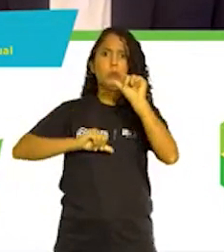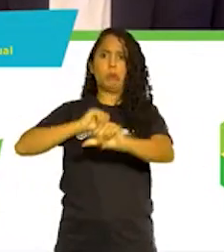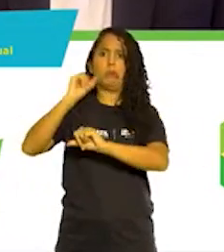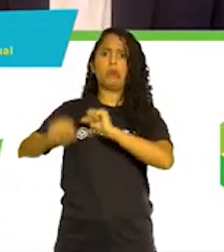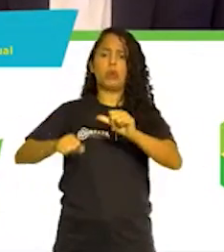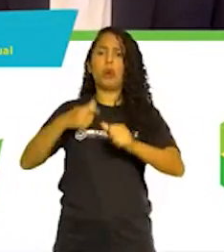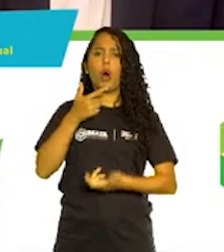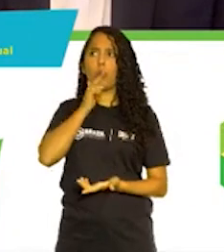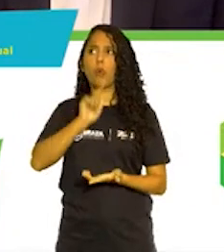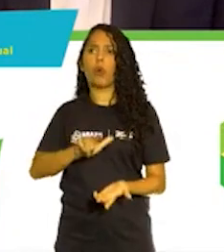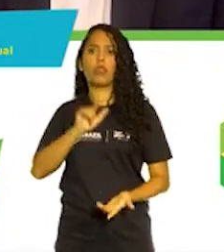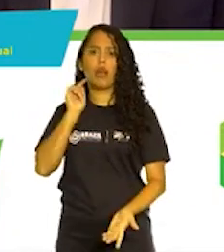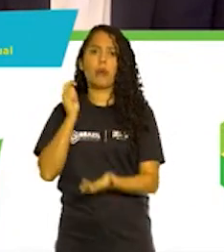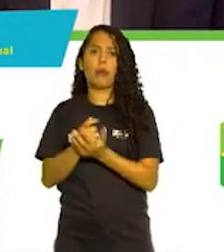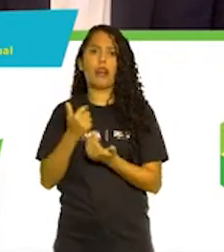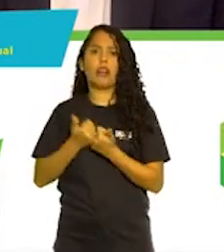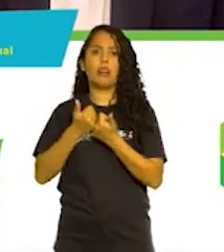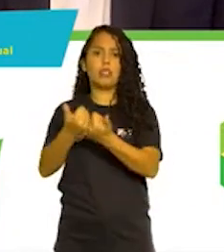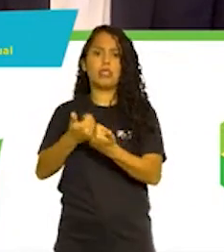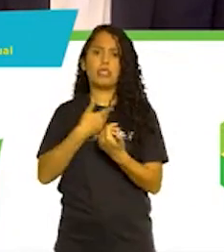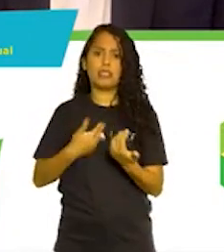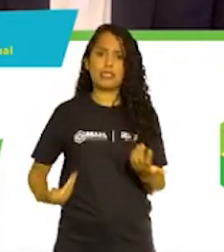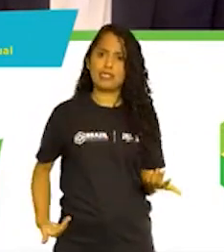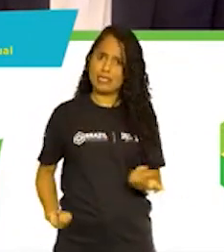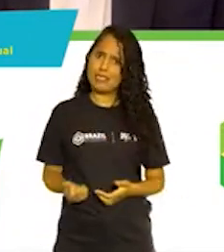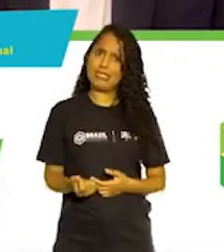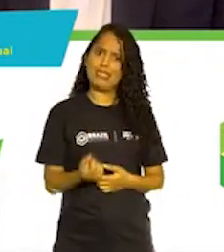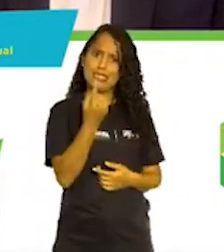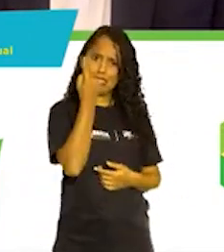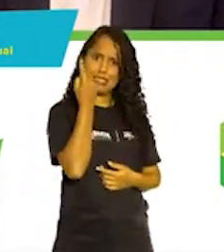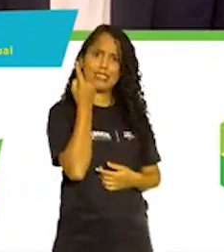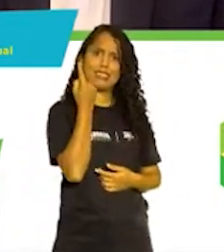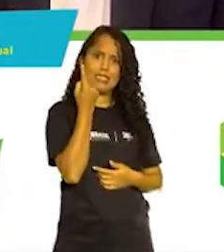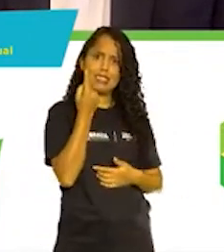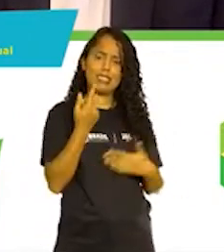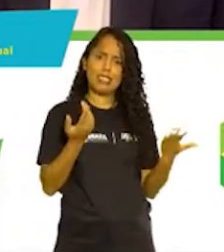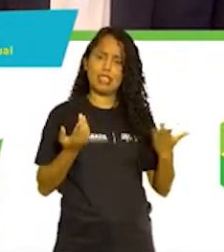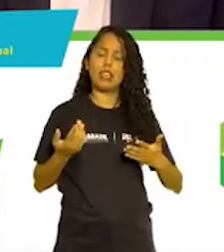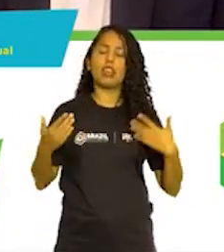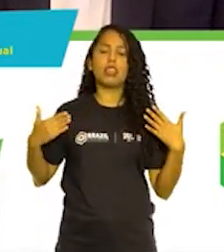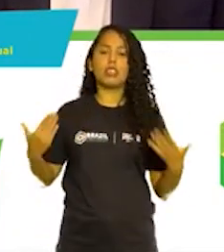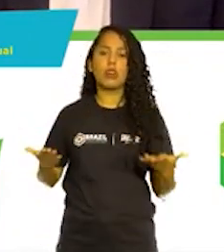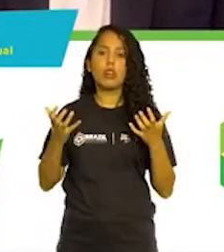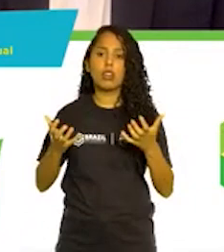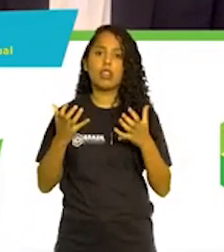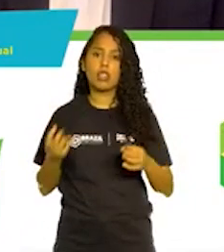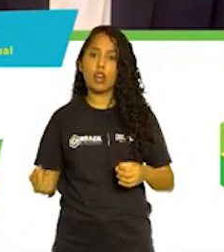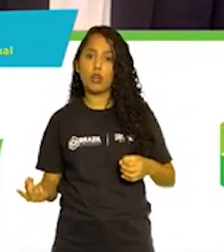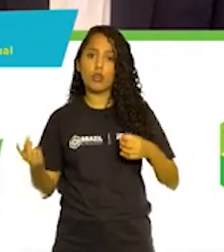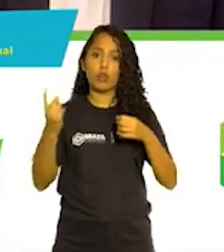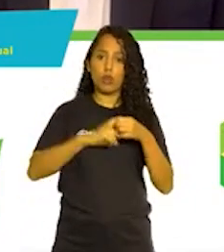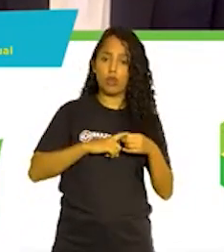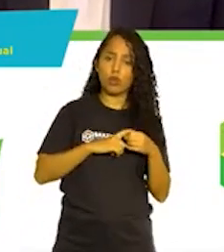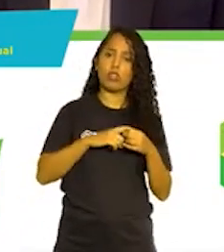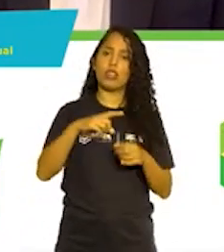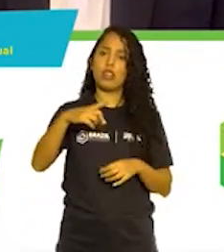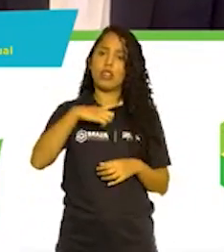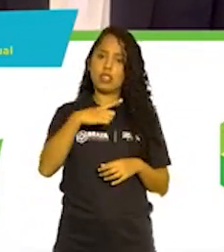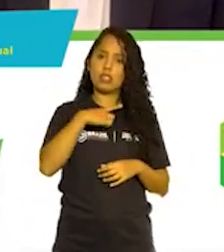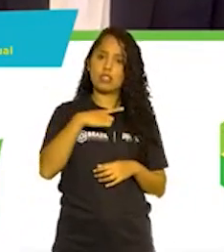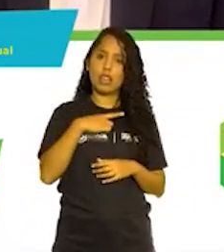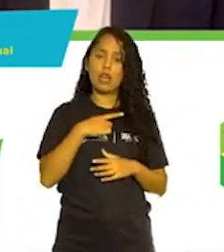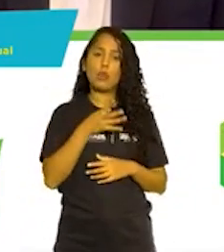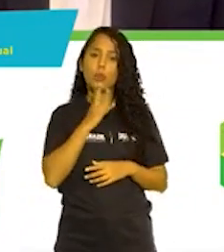para pagar o auxílio numa emergência. Mas eu queria voltar um pouquinho só naquilo que o PB falou sobre